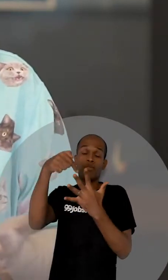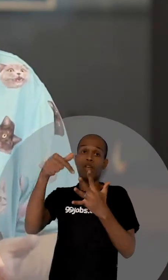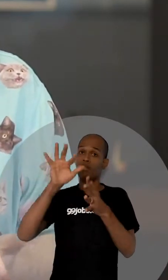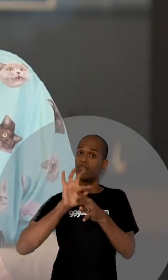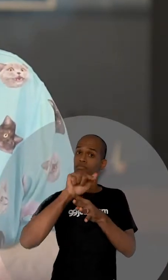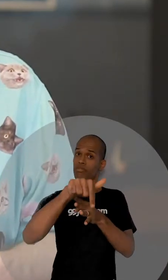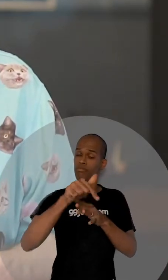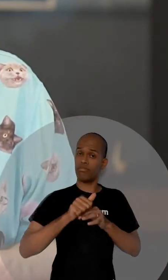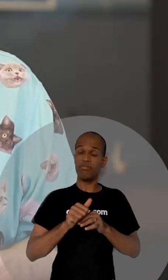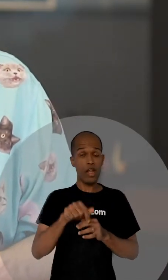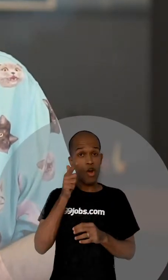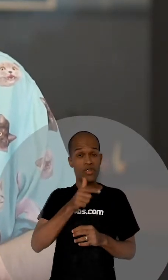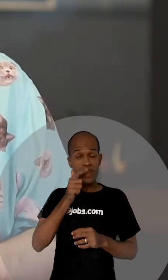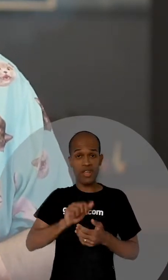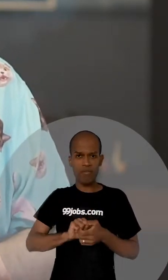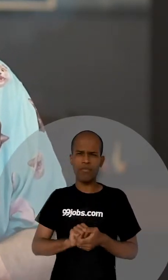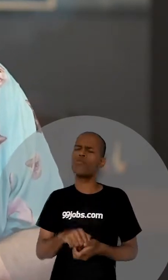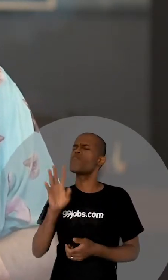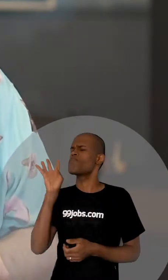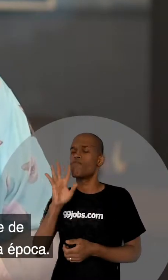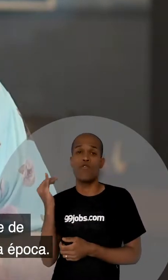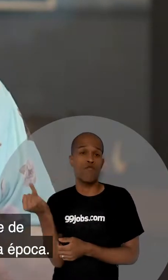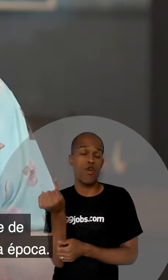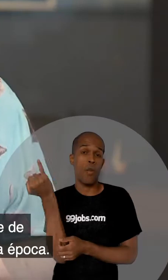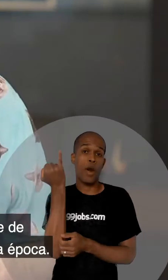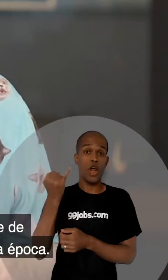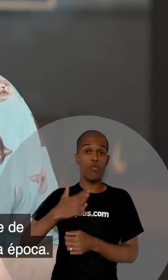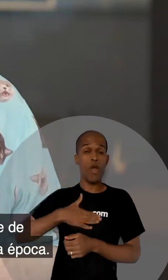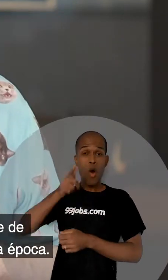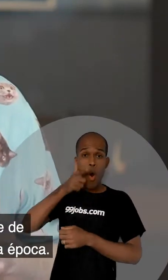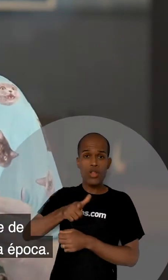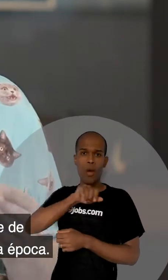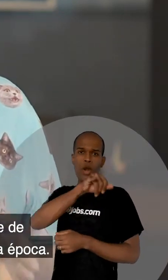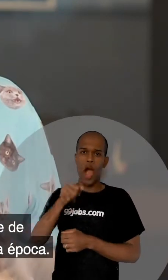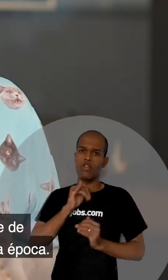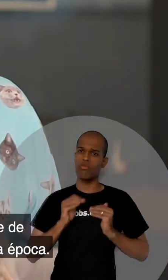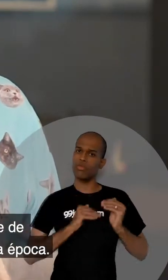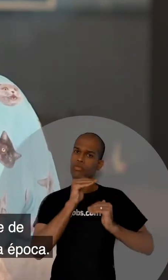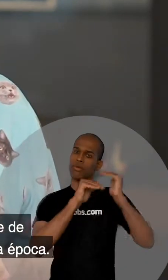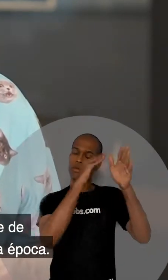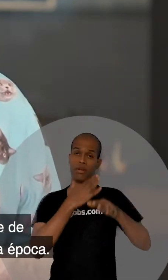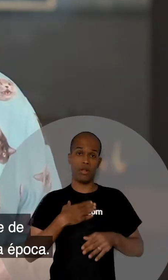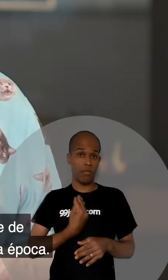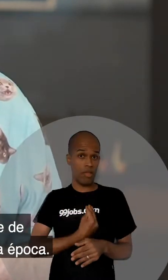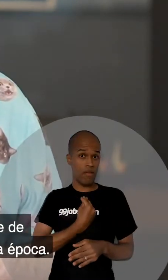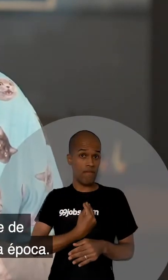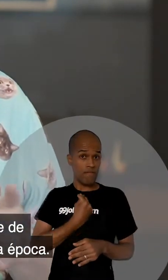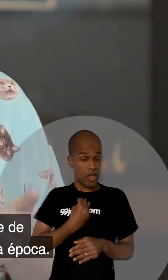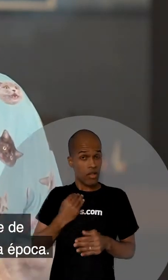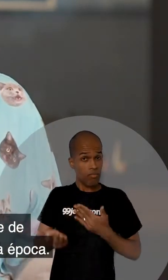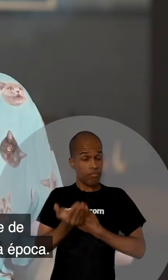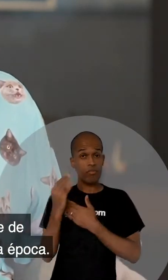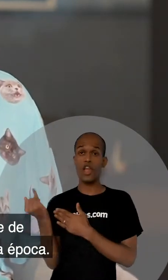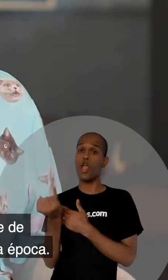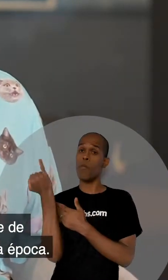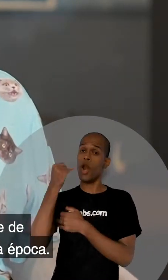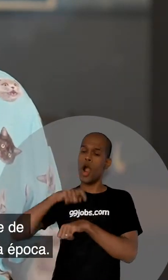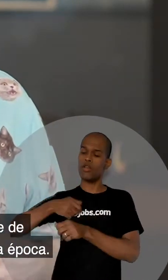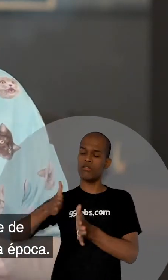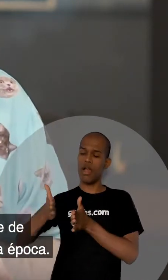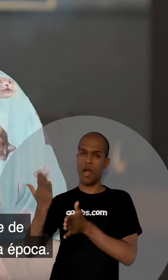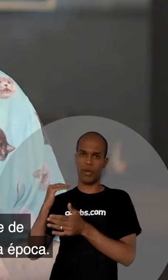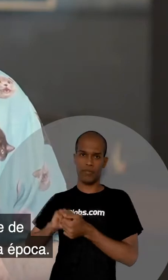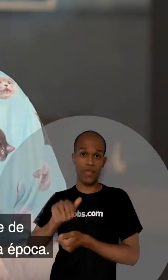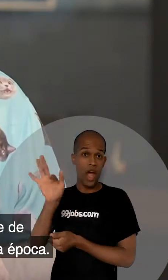para empurrar uma matéria e acabou rolando. Isso foi super importante para que eu pudesse ter a oportunidade de desenvolvimento que eu queria e que de fato era